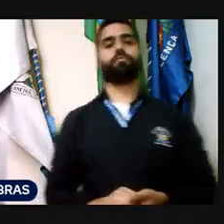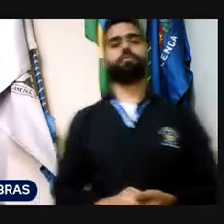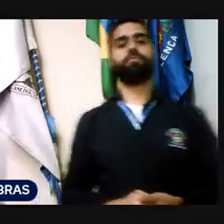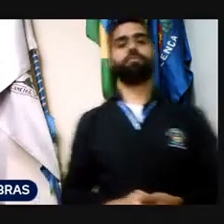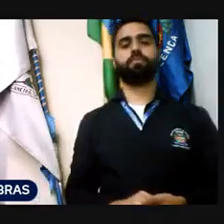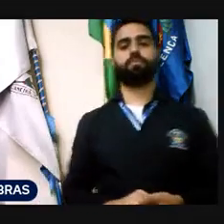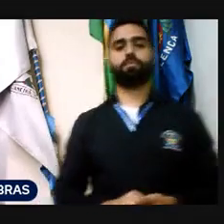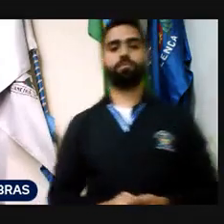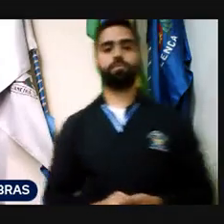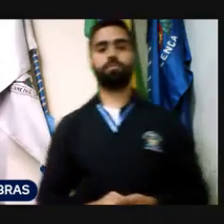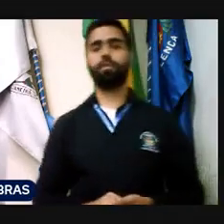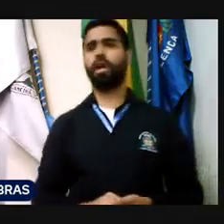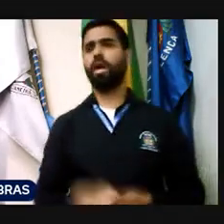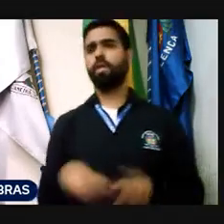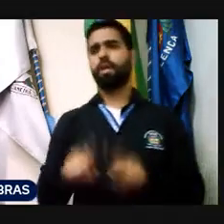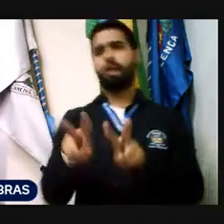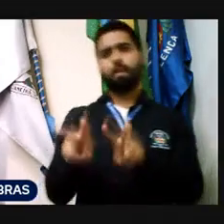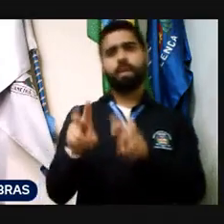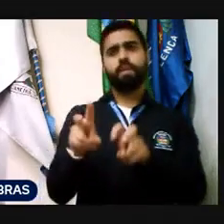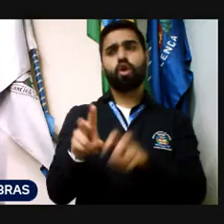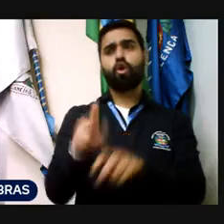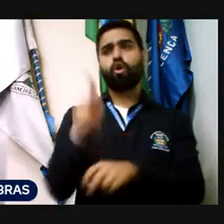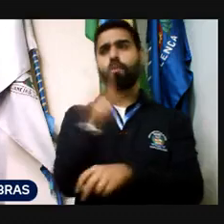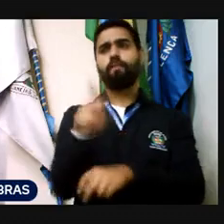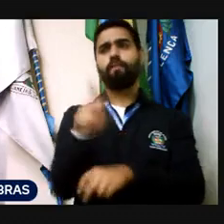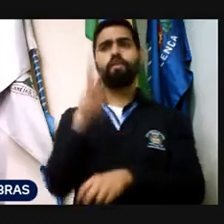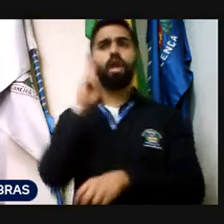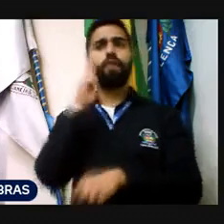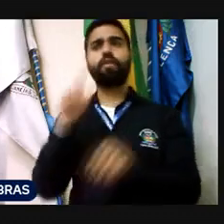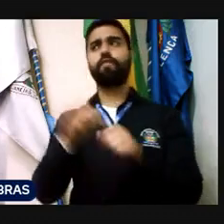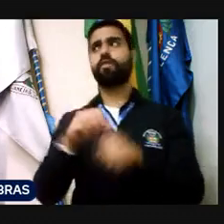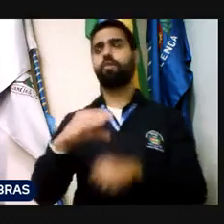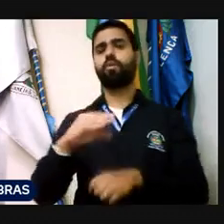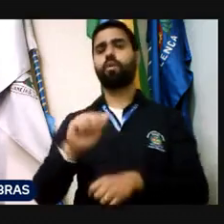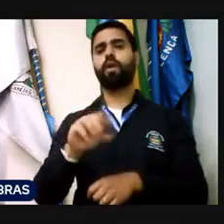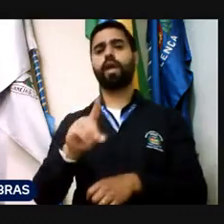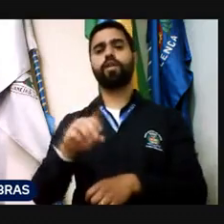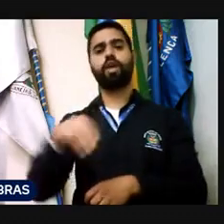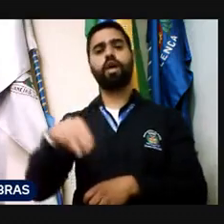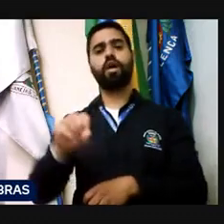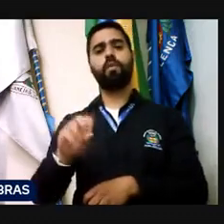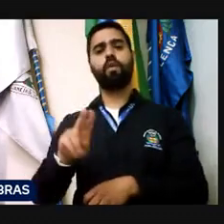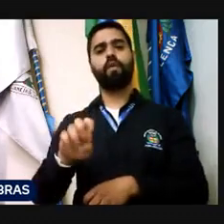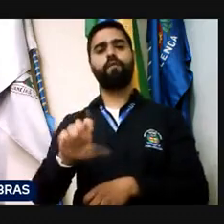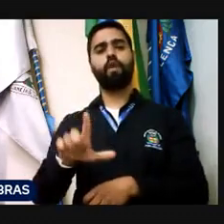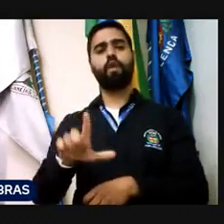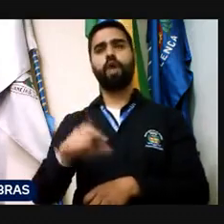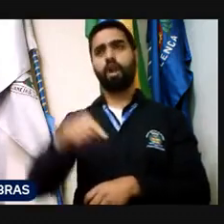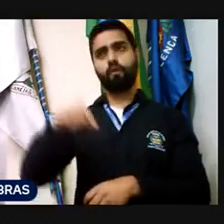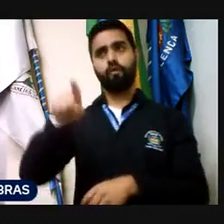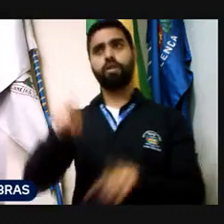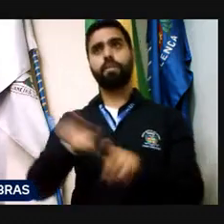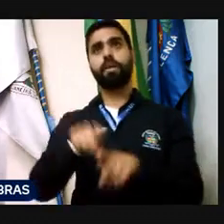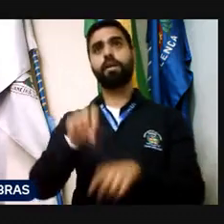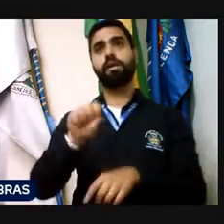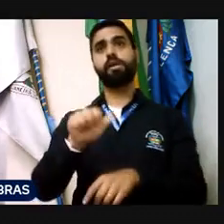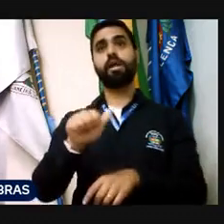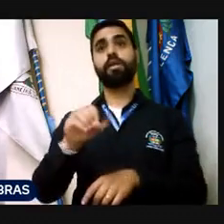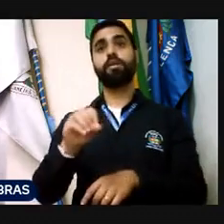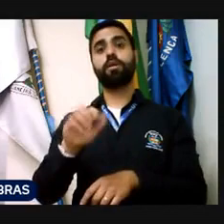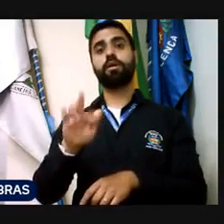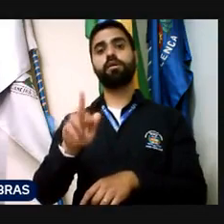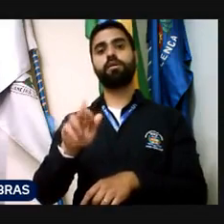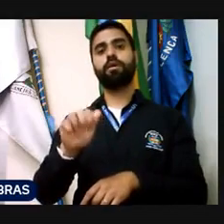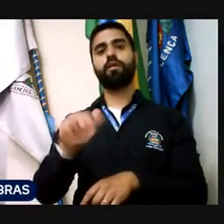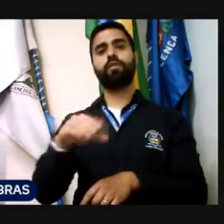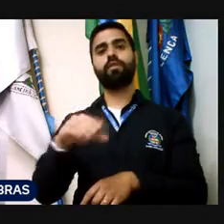A gente tem visto que o professor Rafael tem feito um serviço do CadMóvel, e ele foi a São Francisco e ficou assustado, colocou em rede social